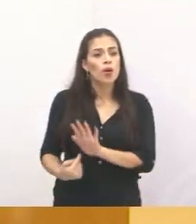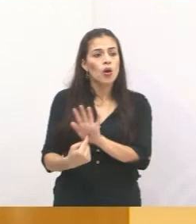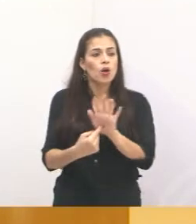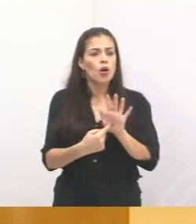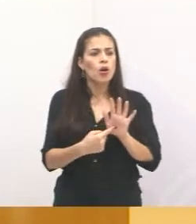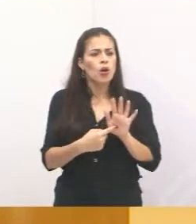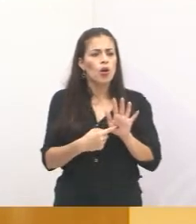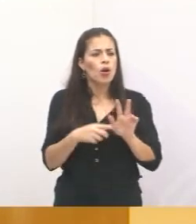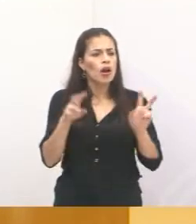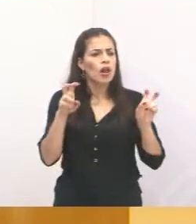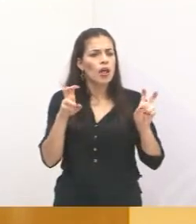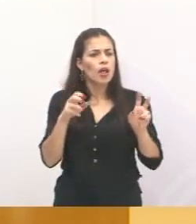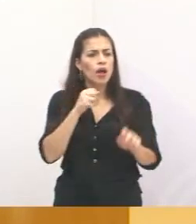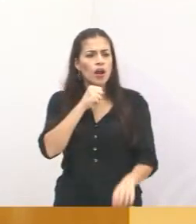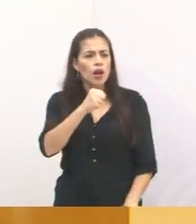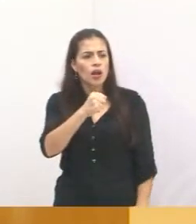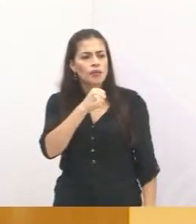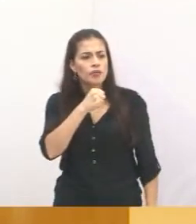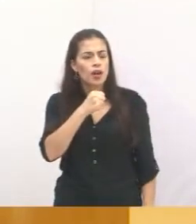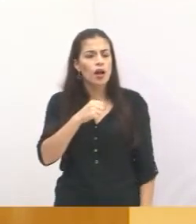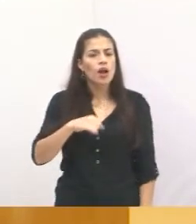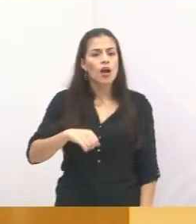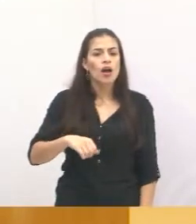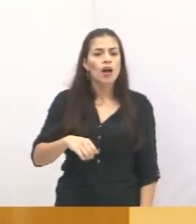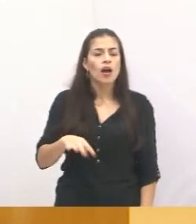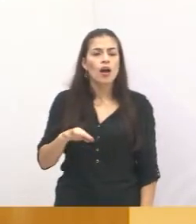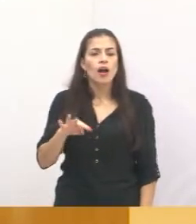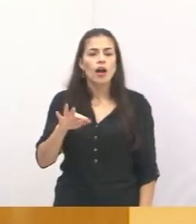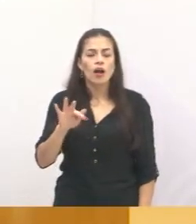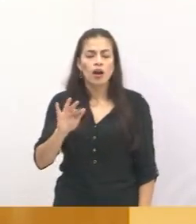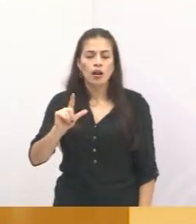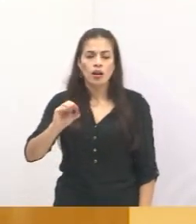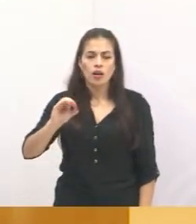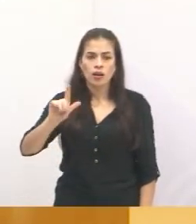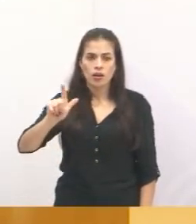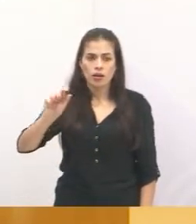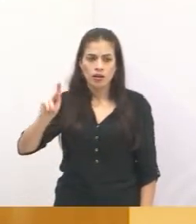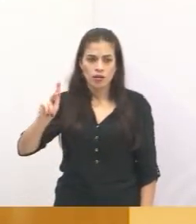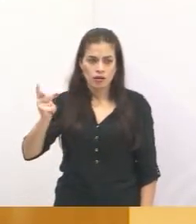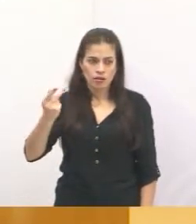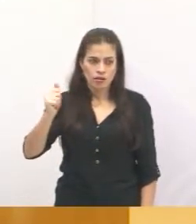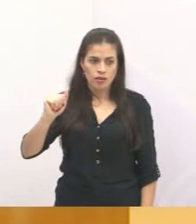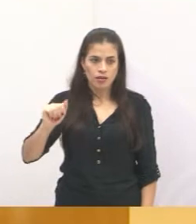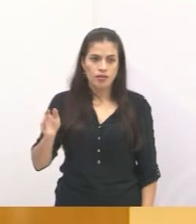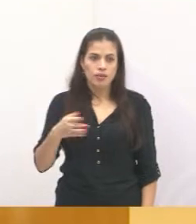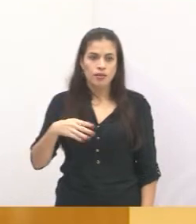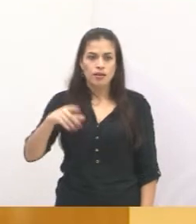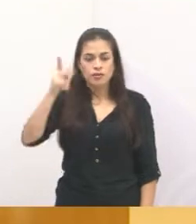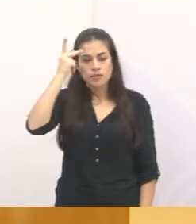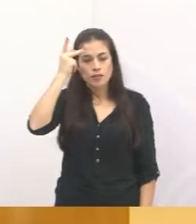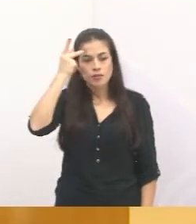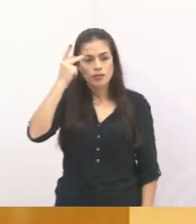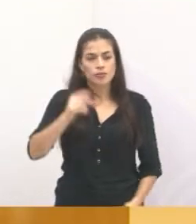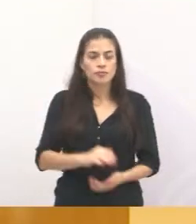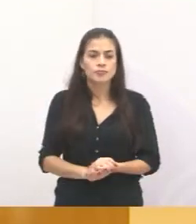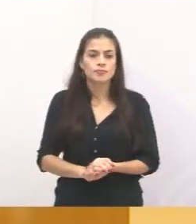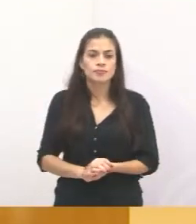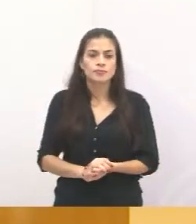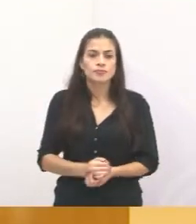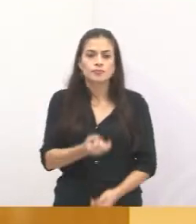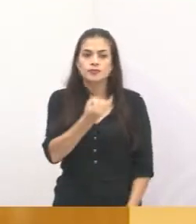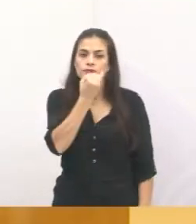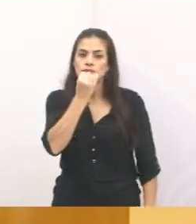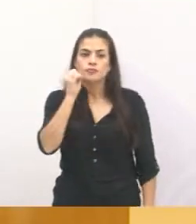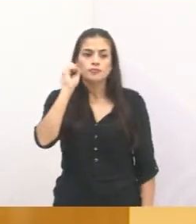matéria da Folha de São Paulo e na época em parceria com o jornal O Vale. Isaías deixa a prefeitura